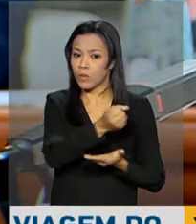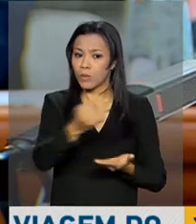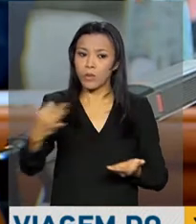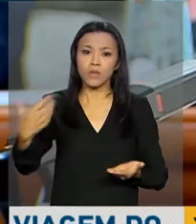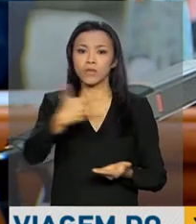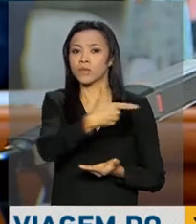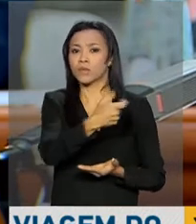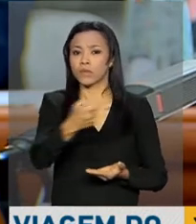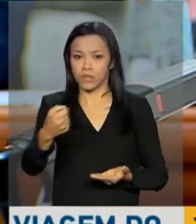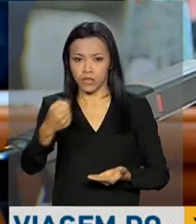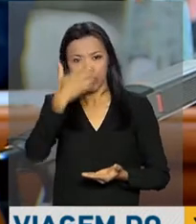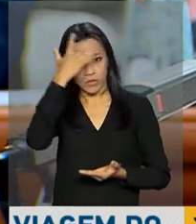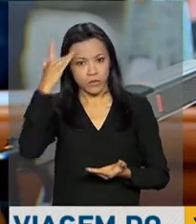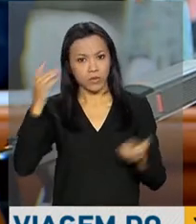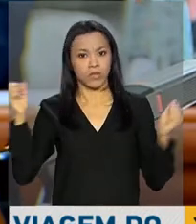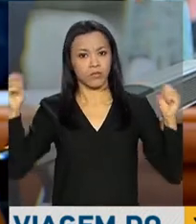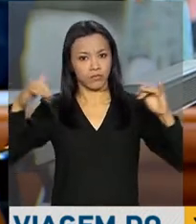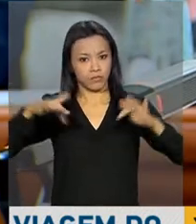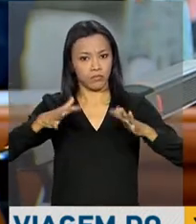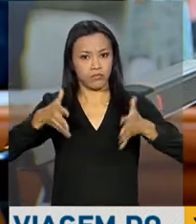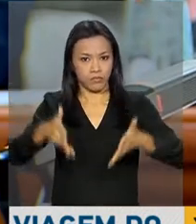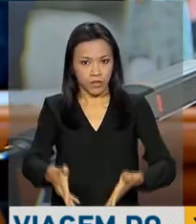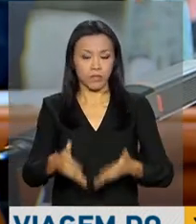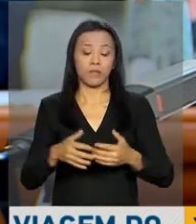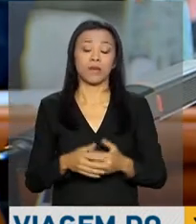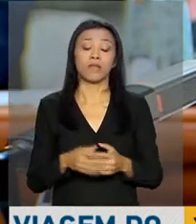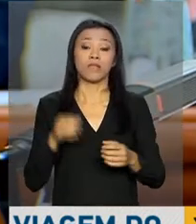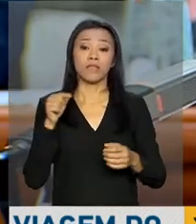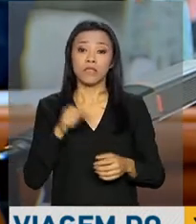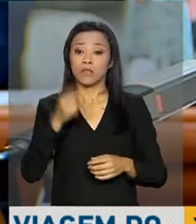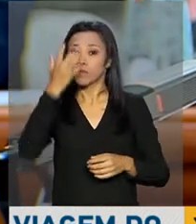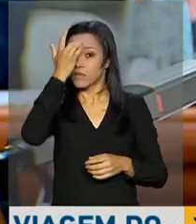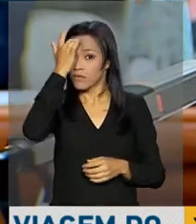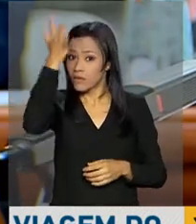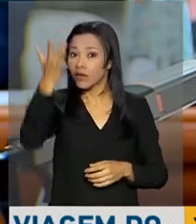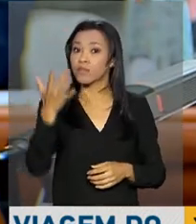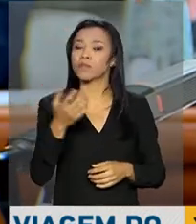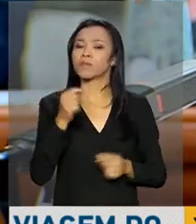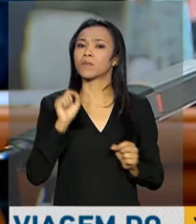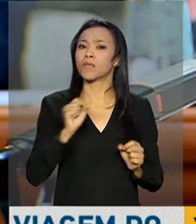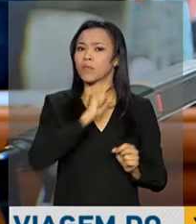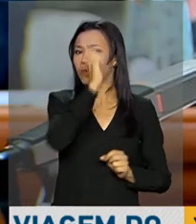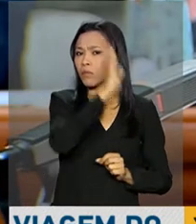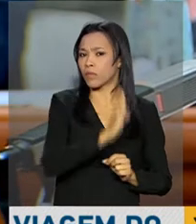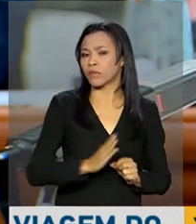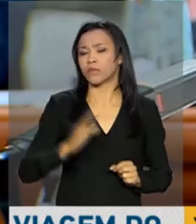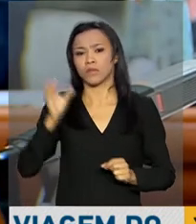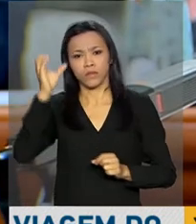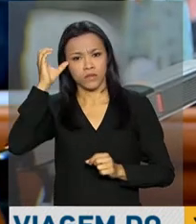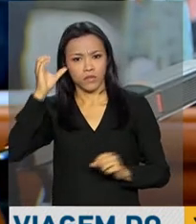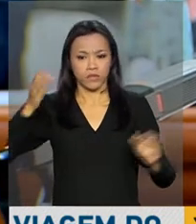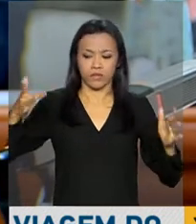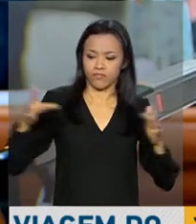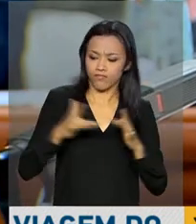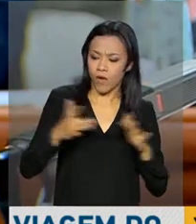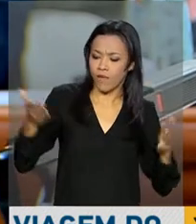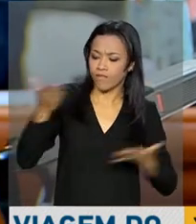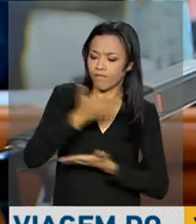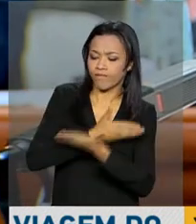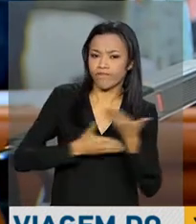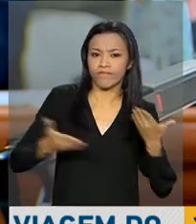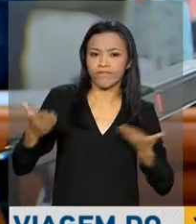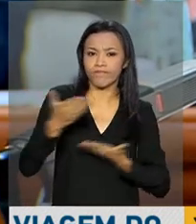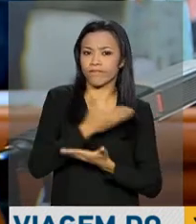participantes. E, nesse sentido, a facilitação do comércio entre nossos países é também campo